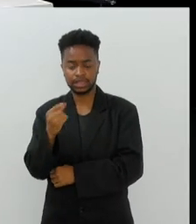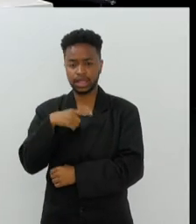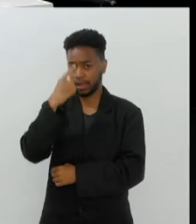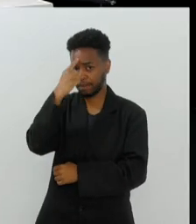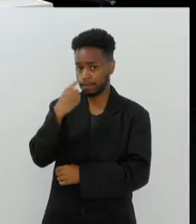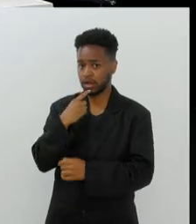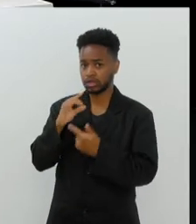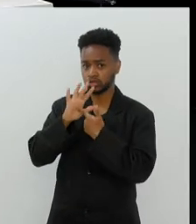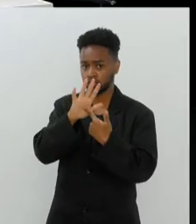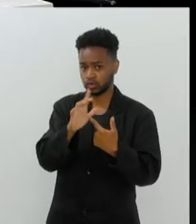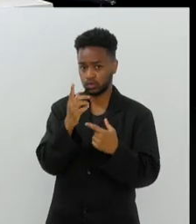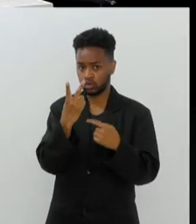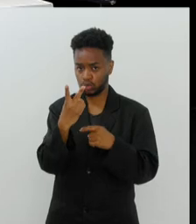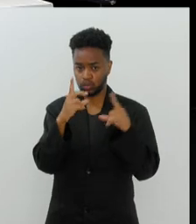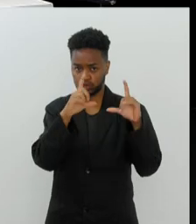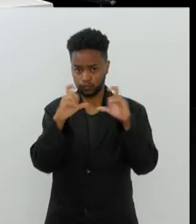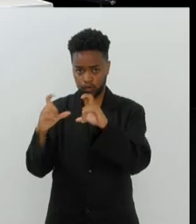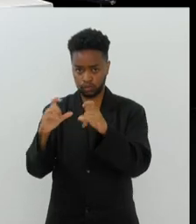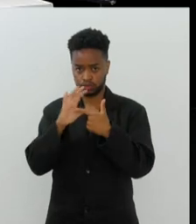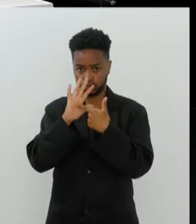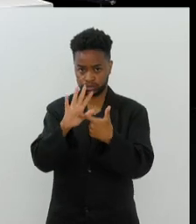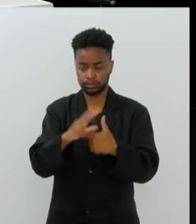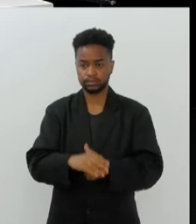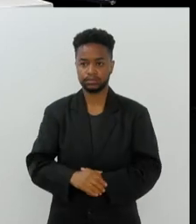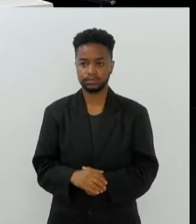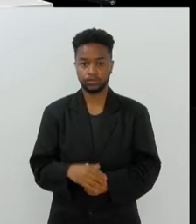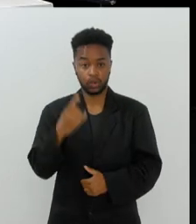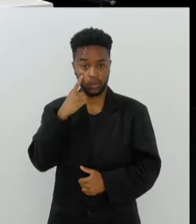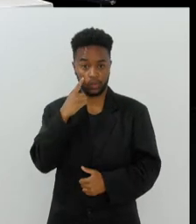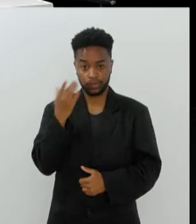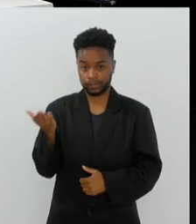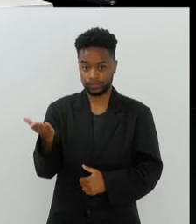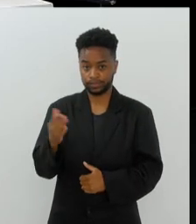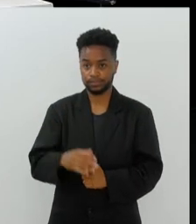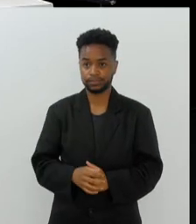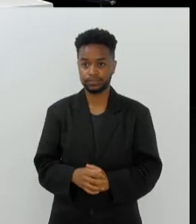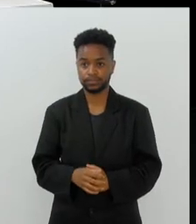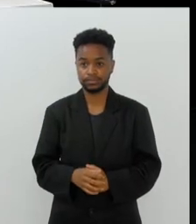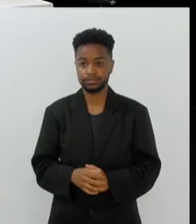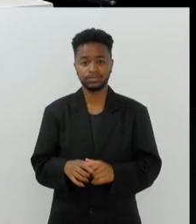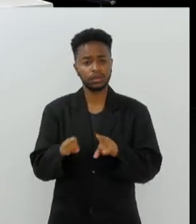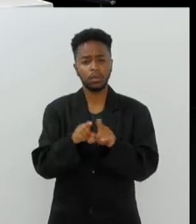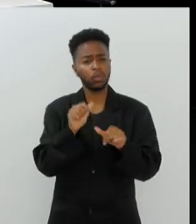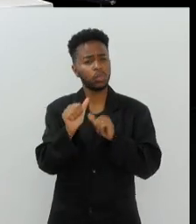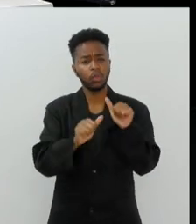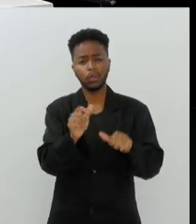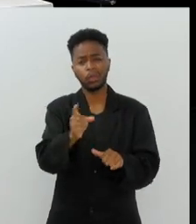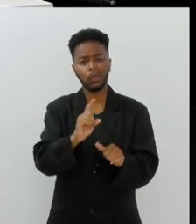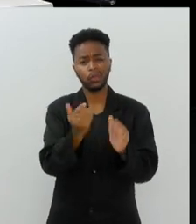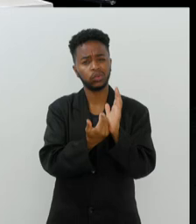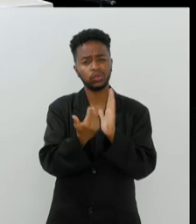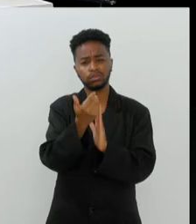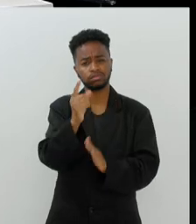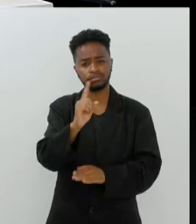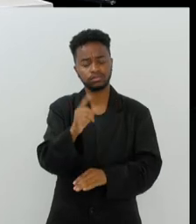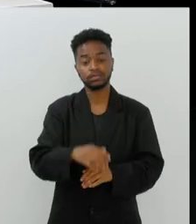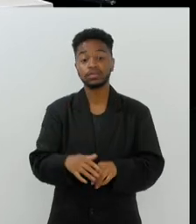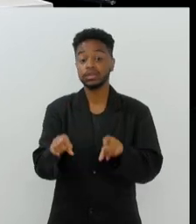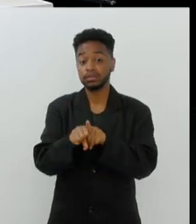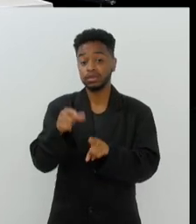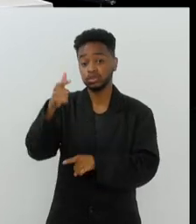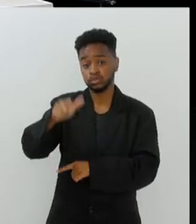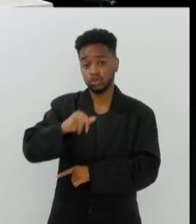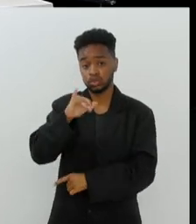uma imagem aqui, duas imagens legais. Aí. Olha que maravilha. E mas... você vê que não muda muito... É, e mais uma vez